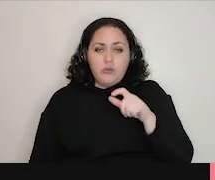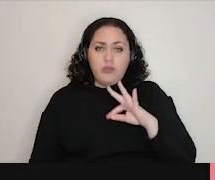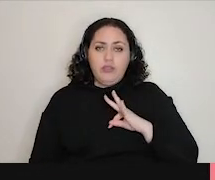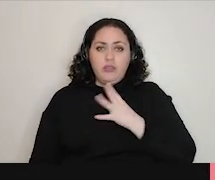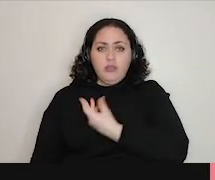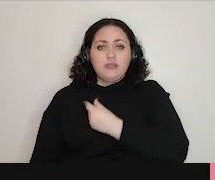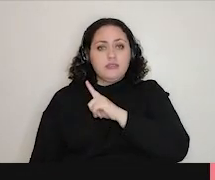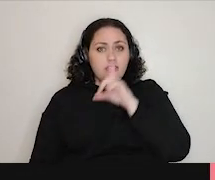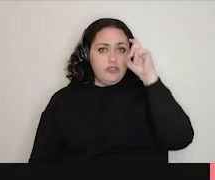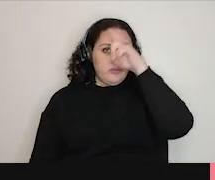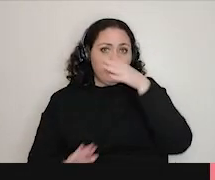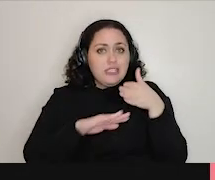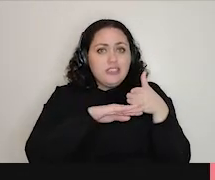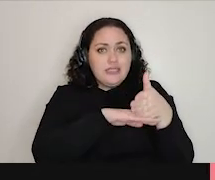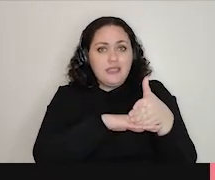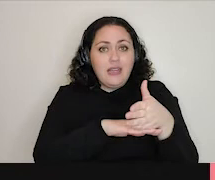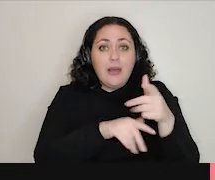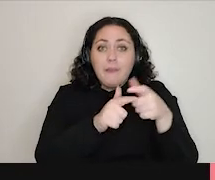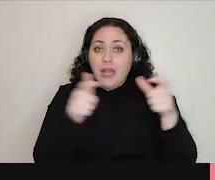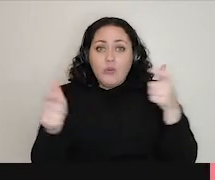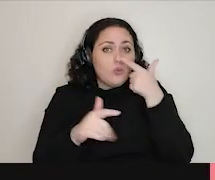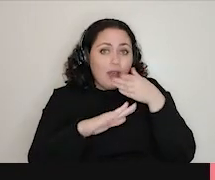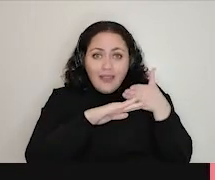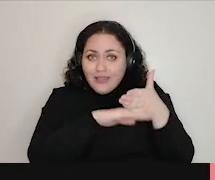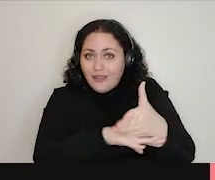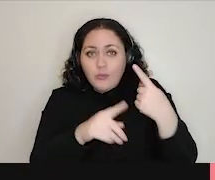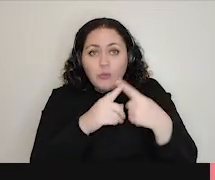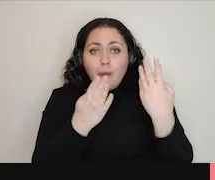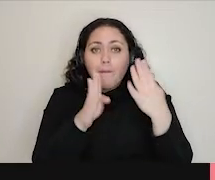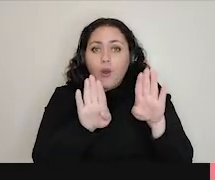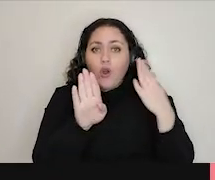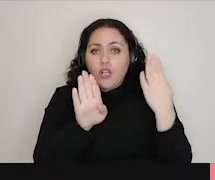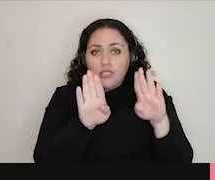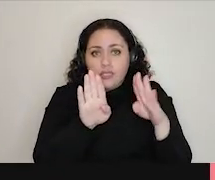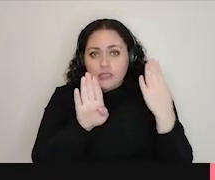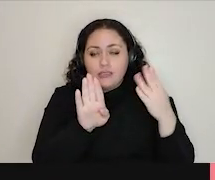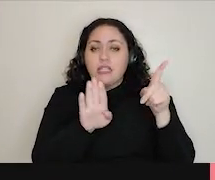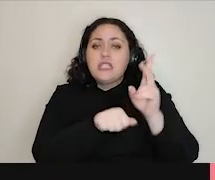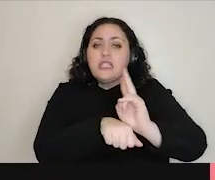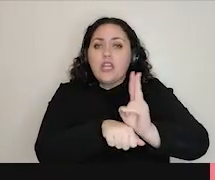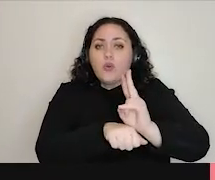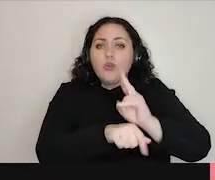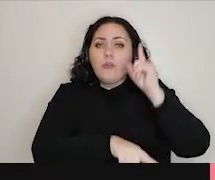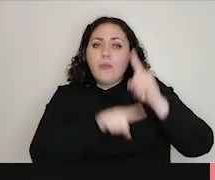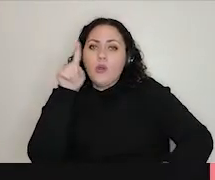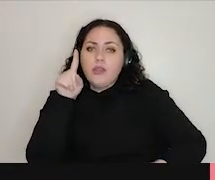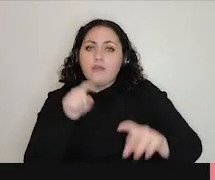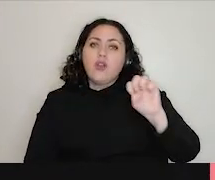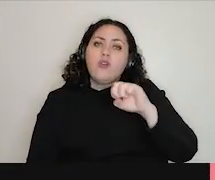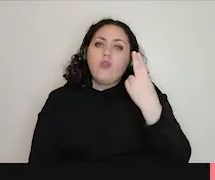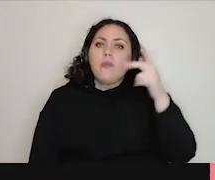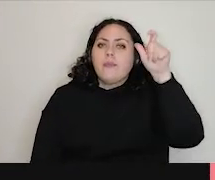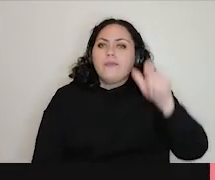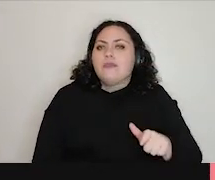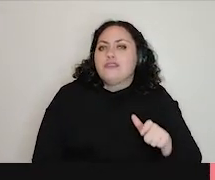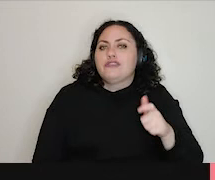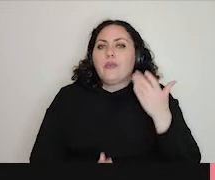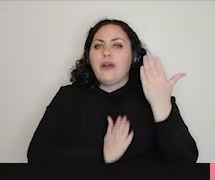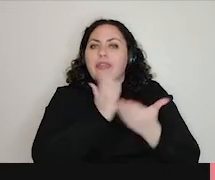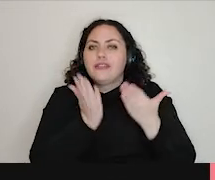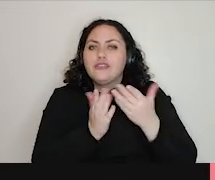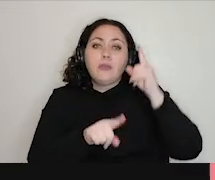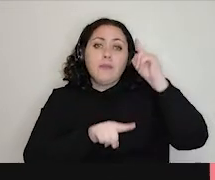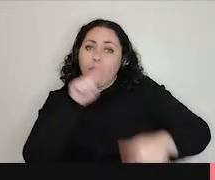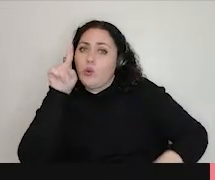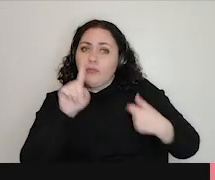delas, elas não conseguiam nem entrar, porque elas eram barradas na porta, porque o segurança, alguém ali da recepção, alguma outra